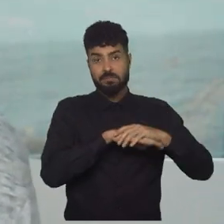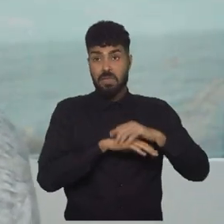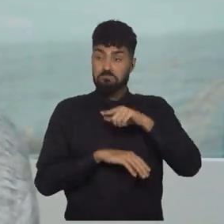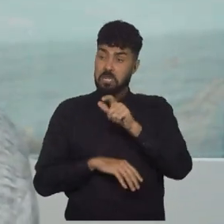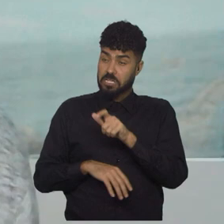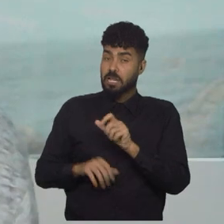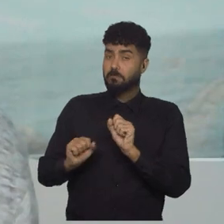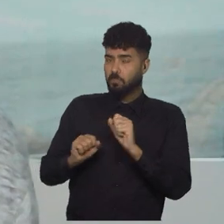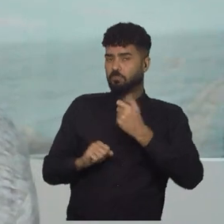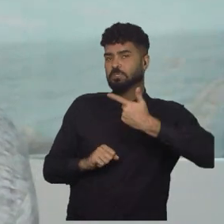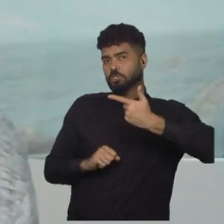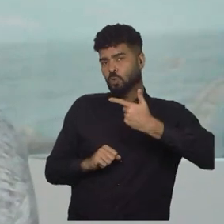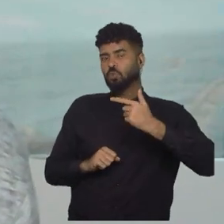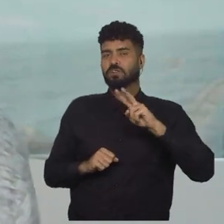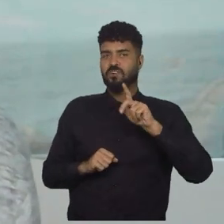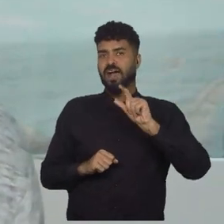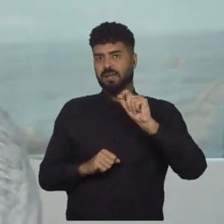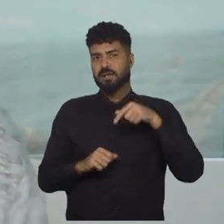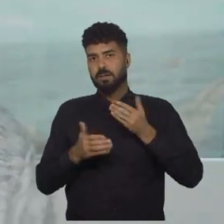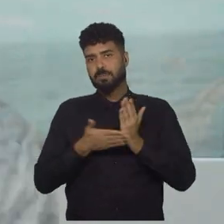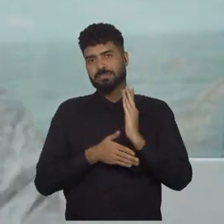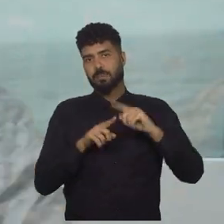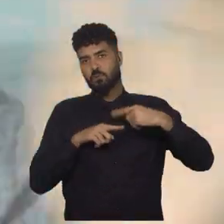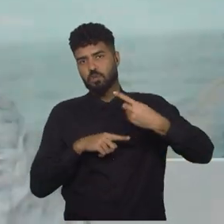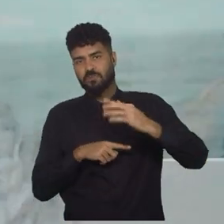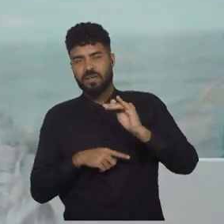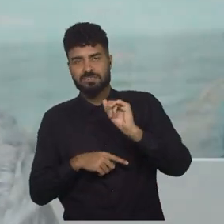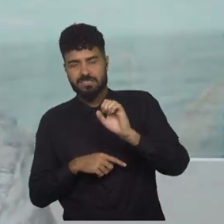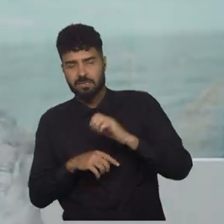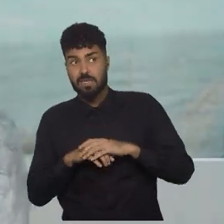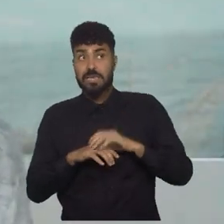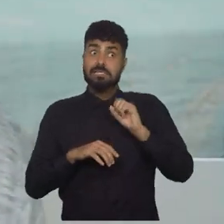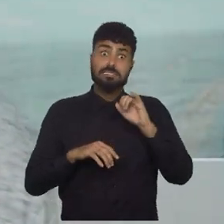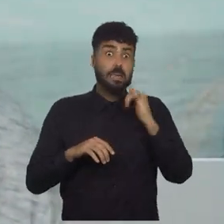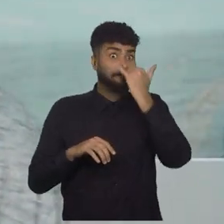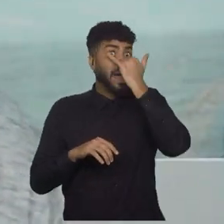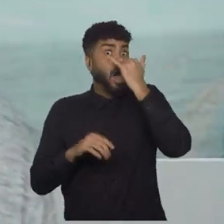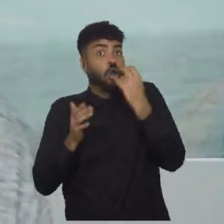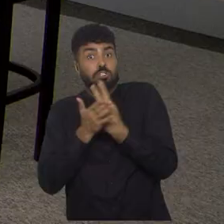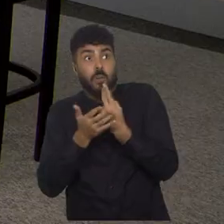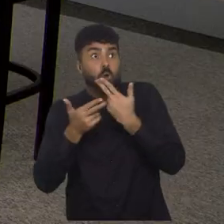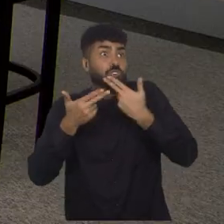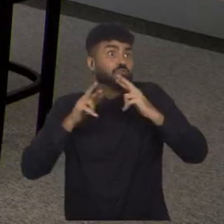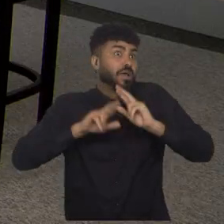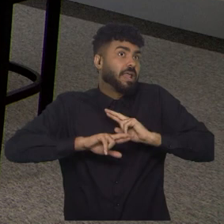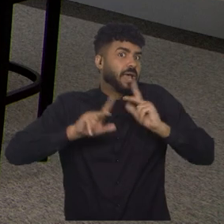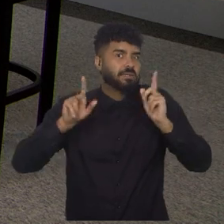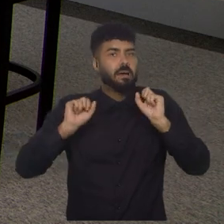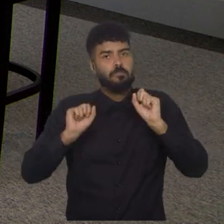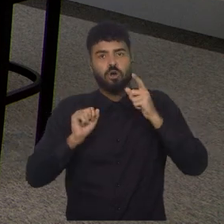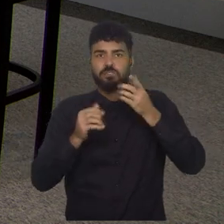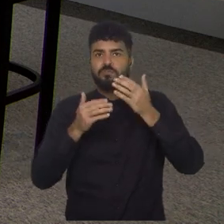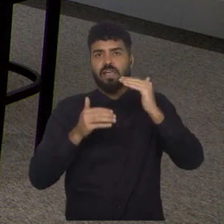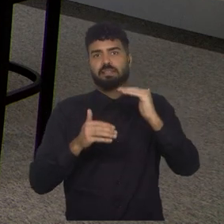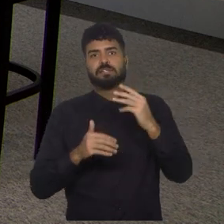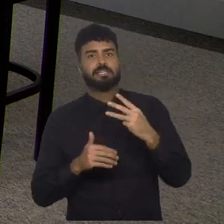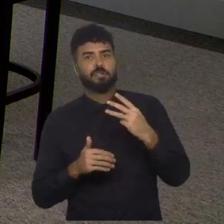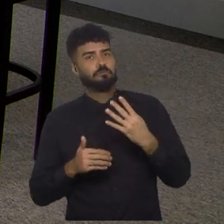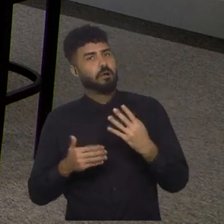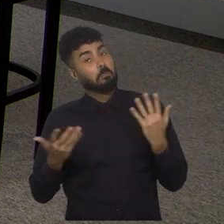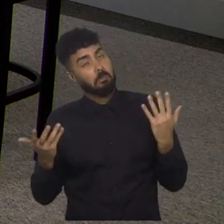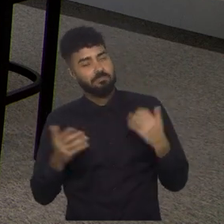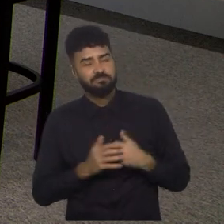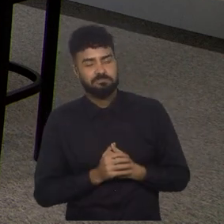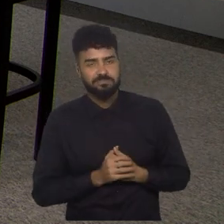a favorita para brigar pela segunda posição, novamente, a não ser que algo completamente fora do comum aconteça. Você trouxe esse paralelo aí